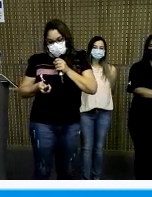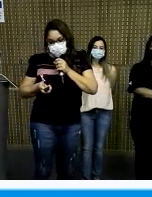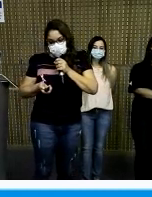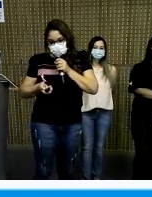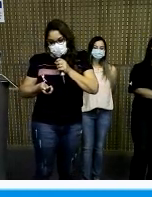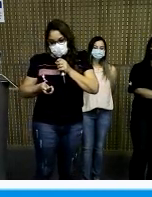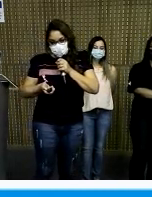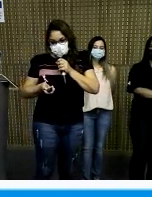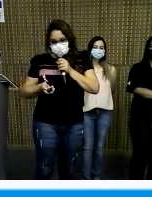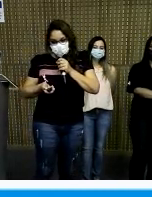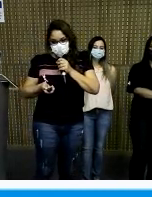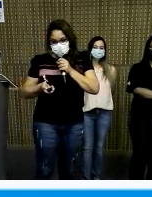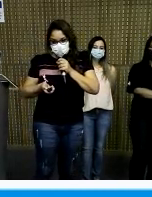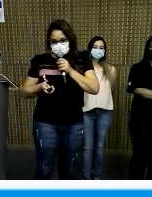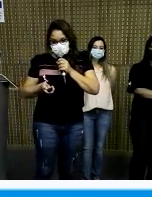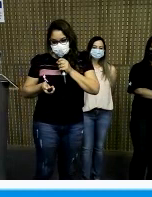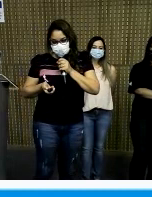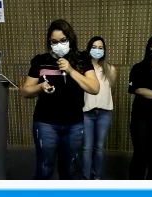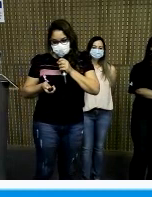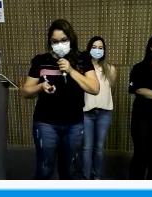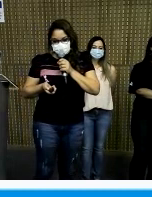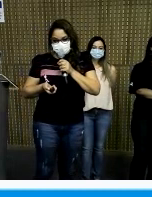próximo semestre isso vai melhorar bastante.